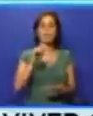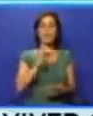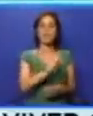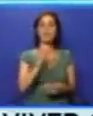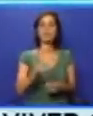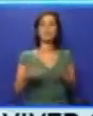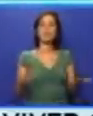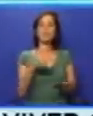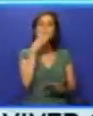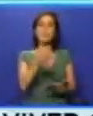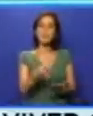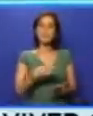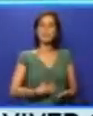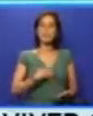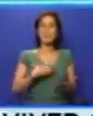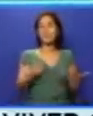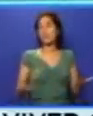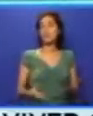seu lado, a dizer que se sente